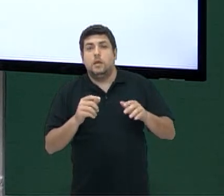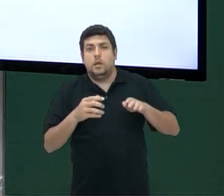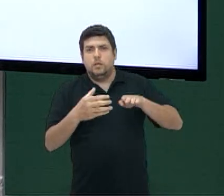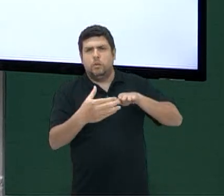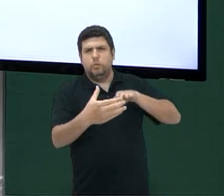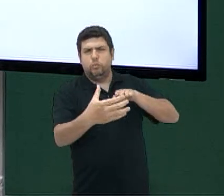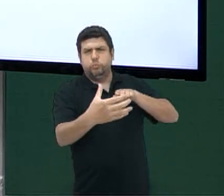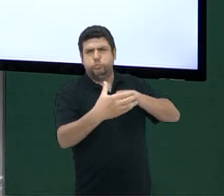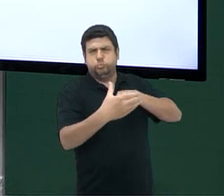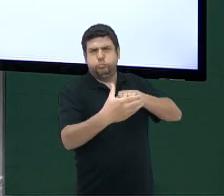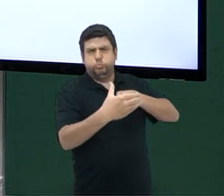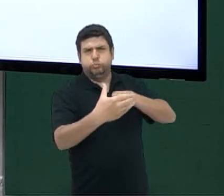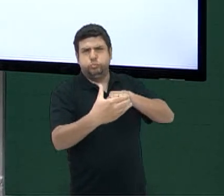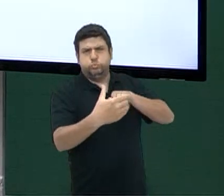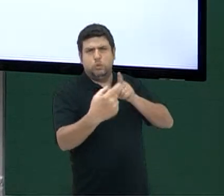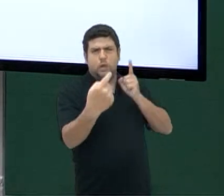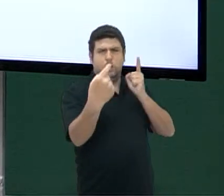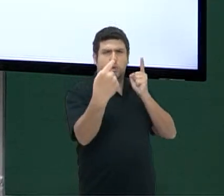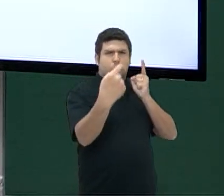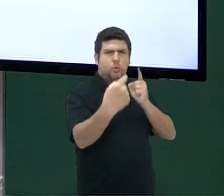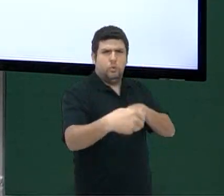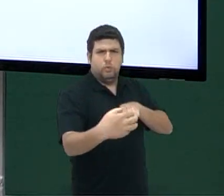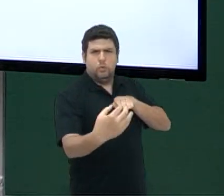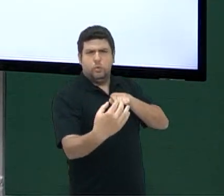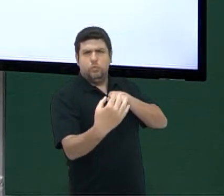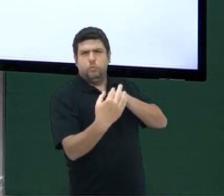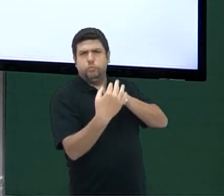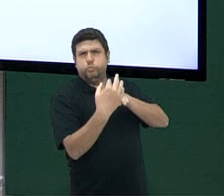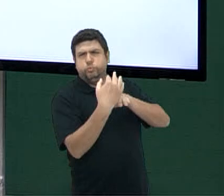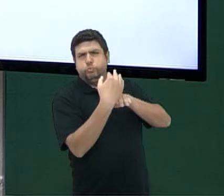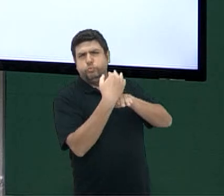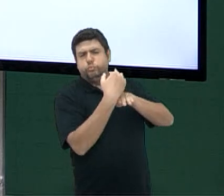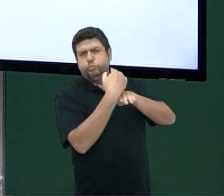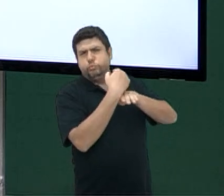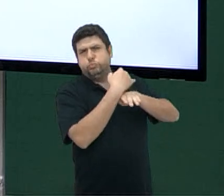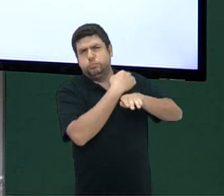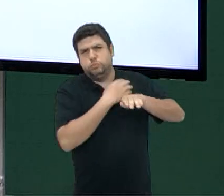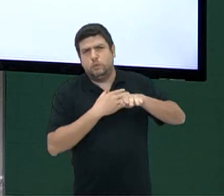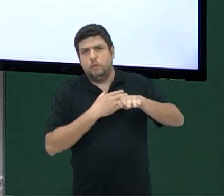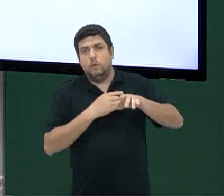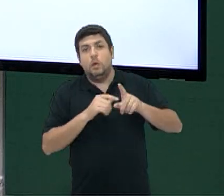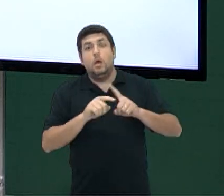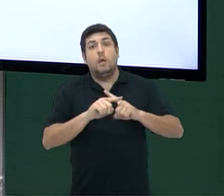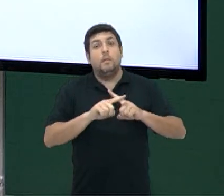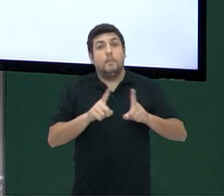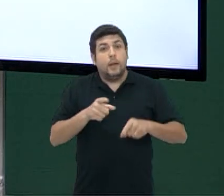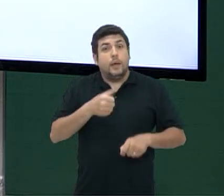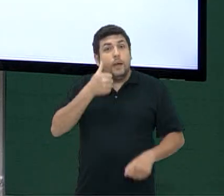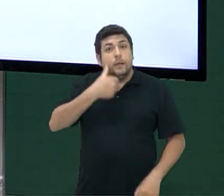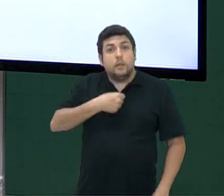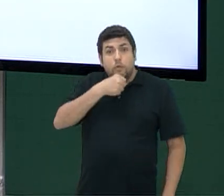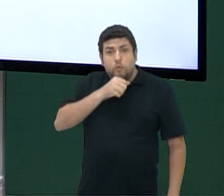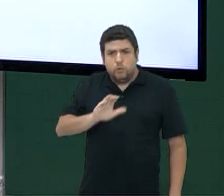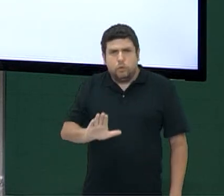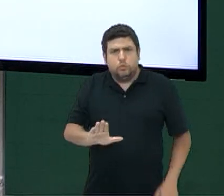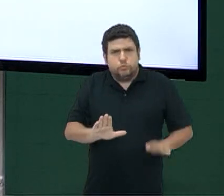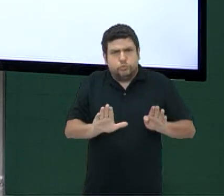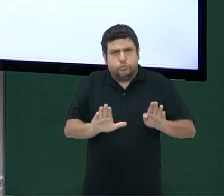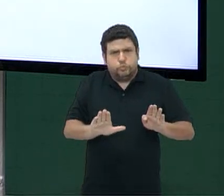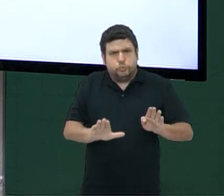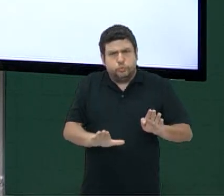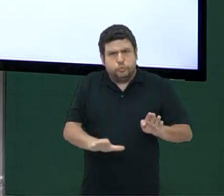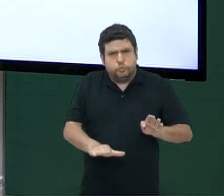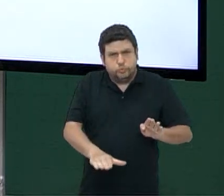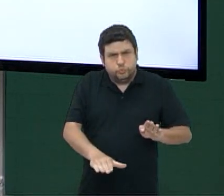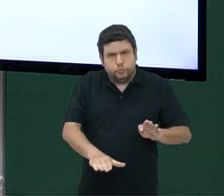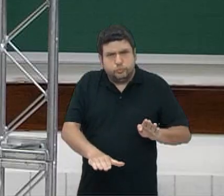ele. Só que a vovó está com o pé no acelerador, certo? Então, essas forças que estão ali segurando estão sendo compensadas